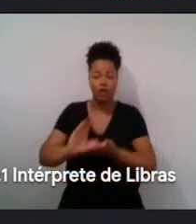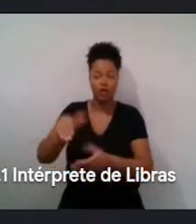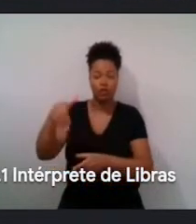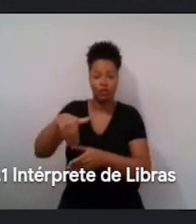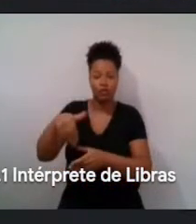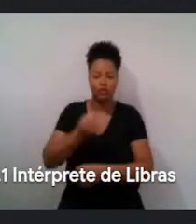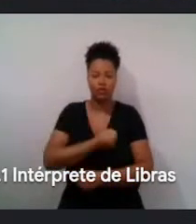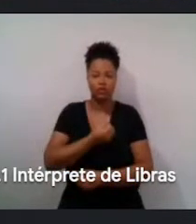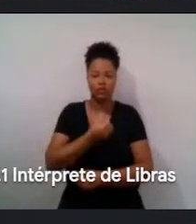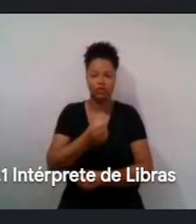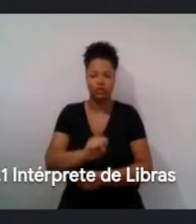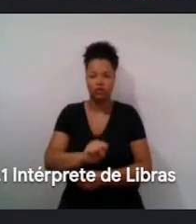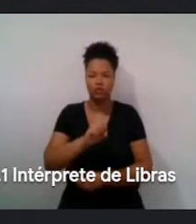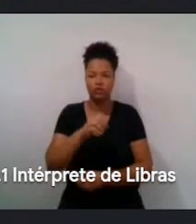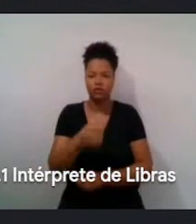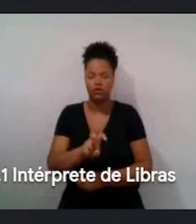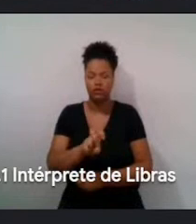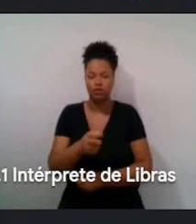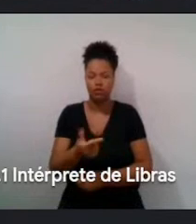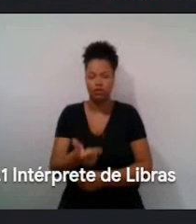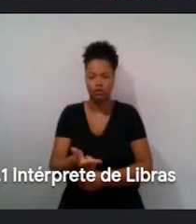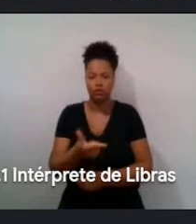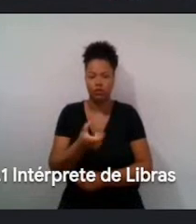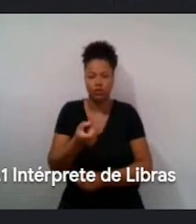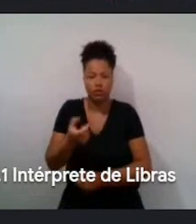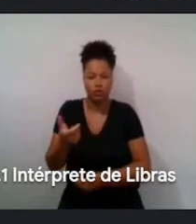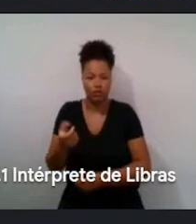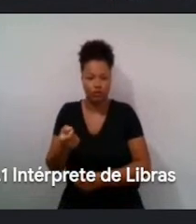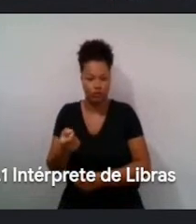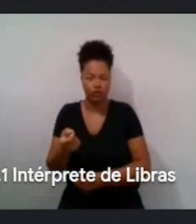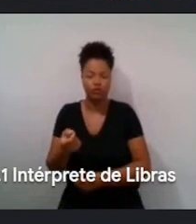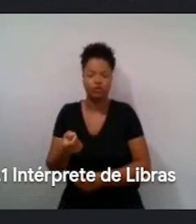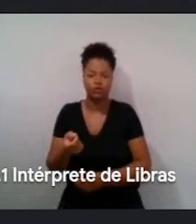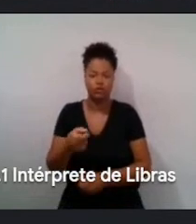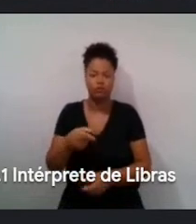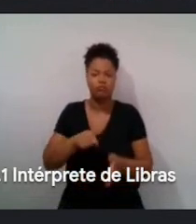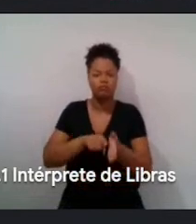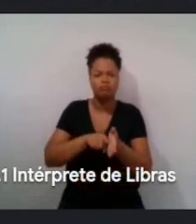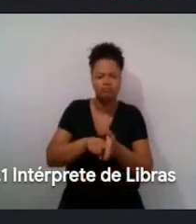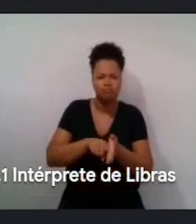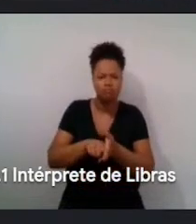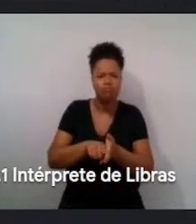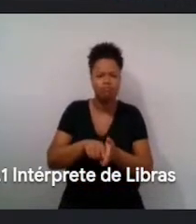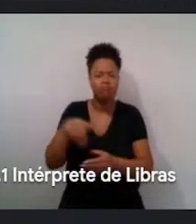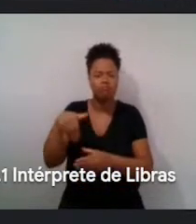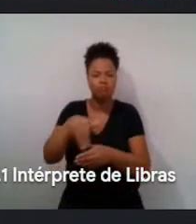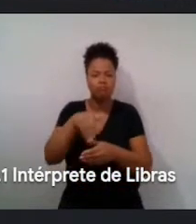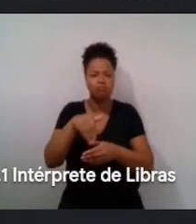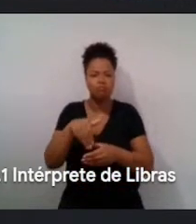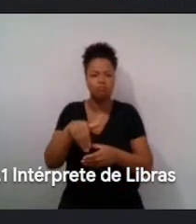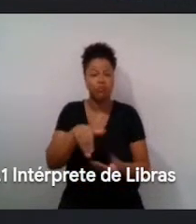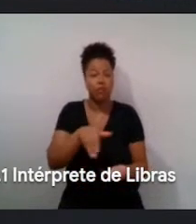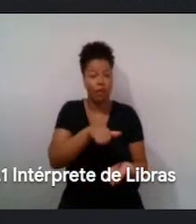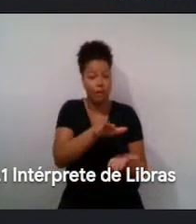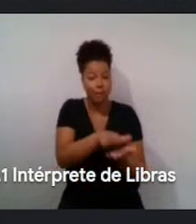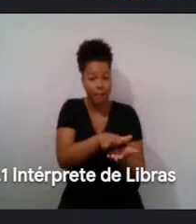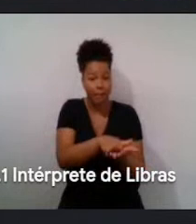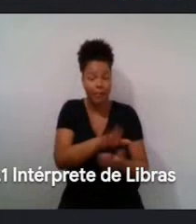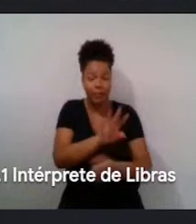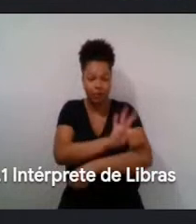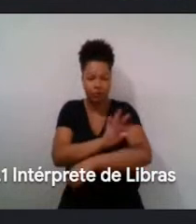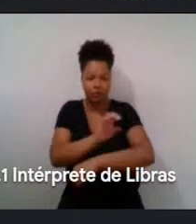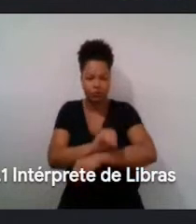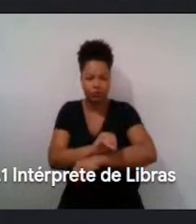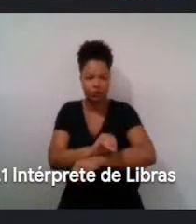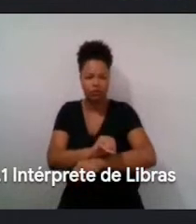número 852, dígito 28/2020. Pesquisa eleitoral, origem Palmas, Tocantins, da relatoria do